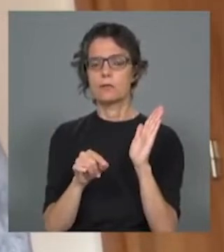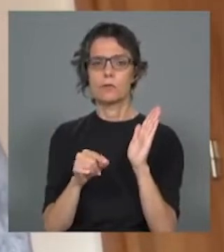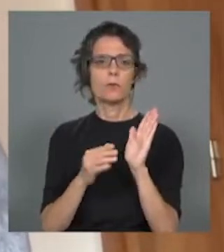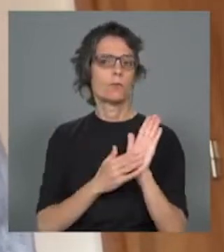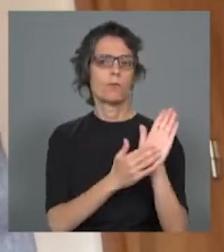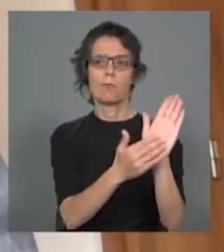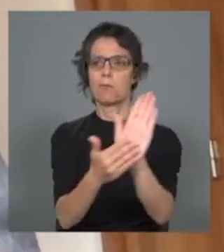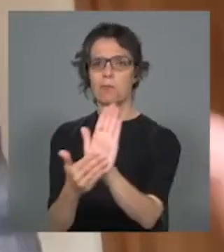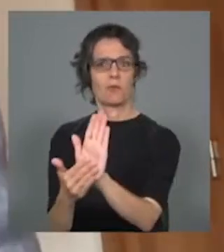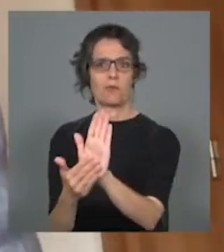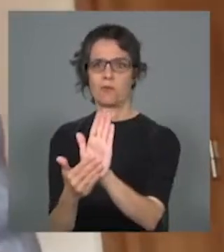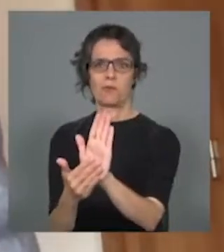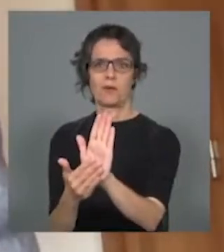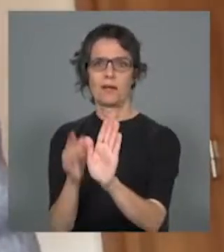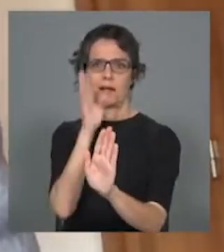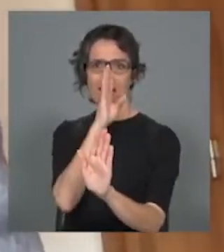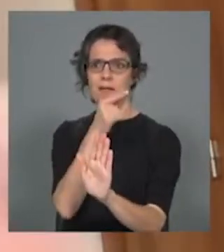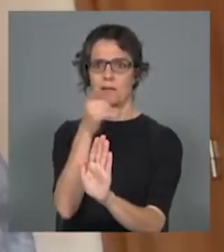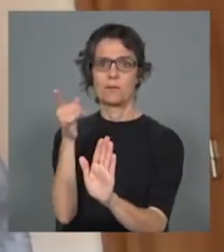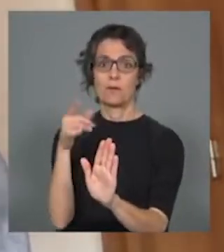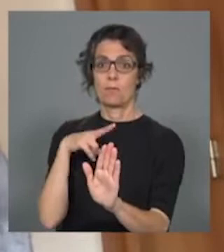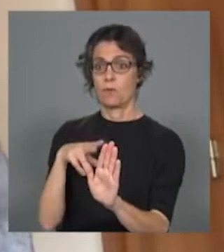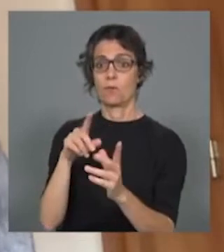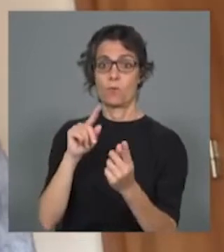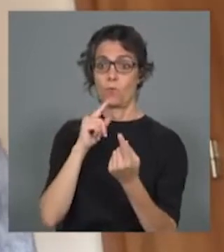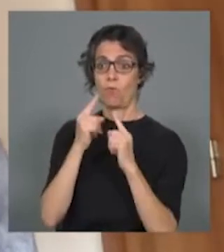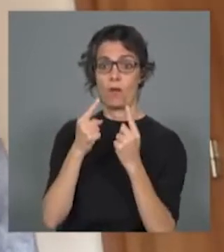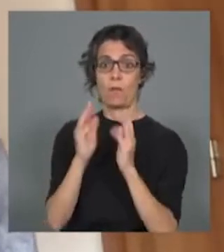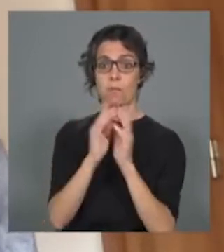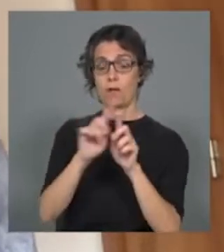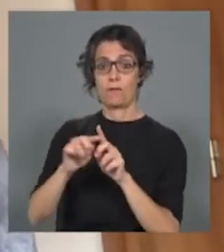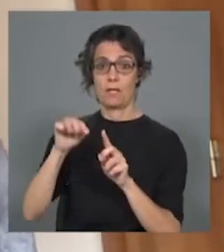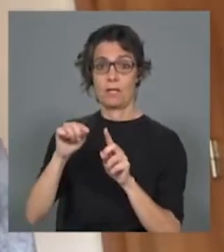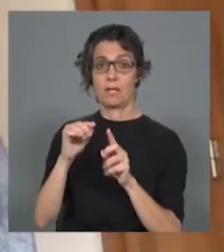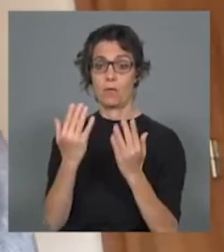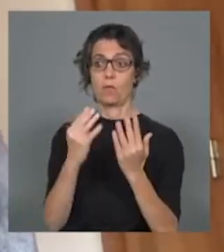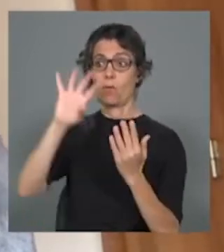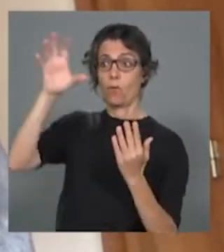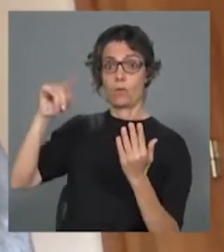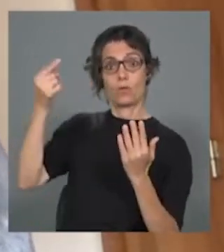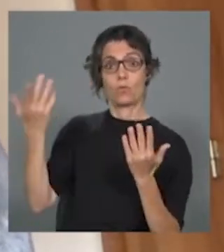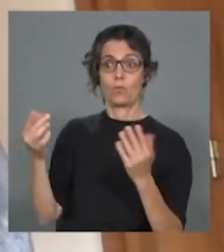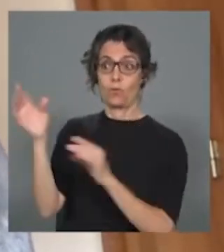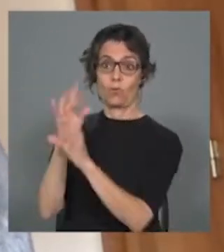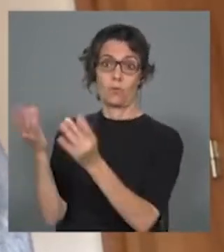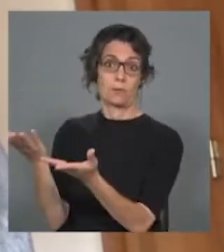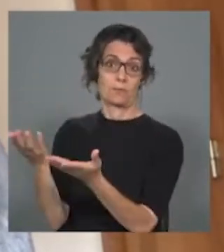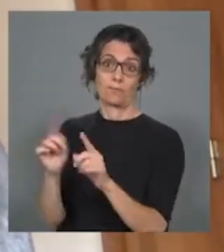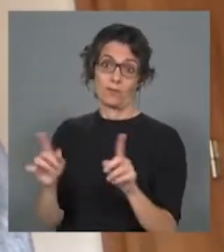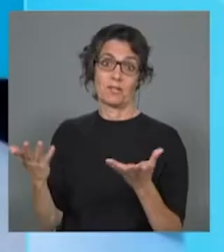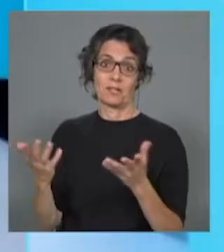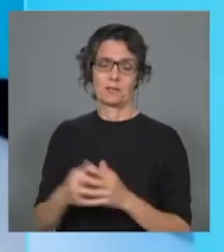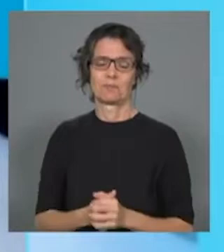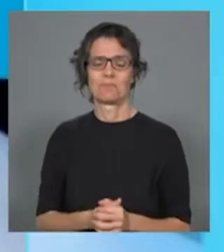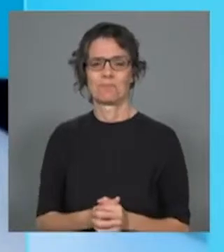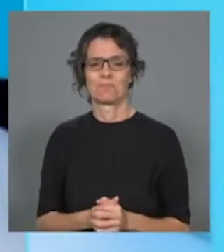quando olhamos para a dinâmica do diálogo interreligioso em Portugal comparado com outros contextos europeus. Certamente. Padre Peter